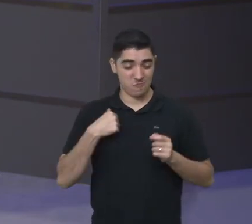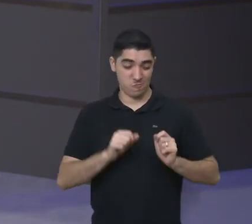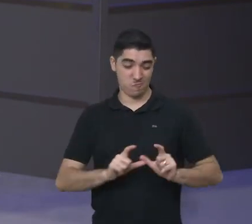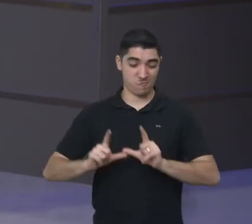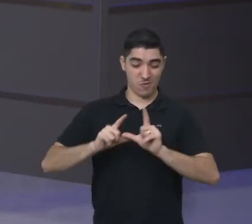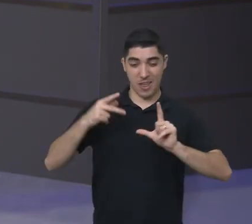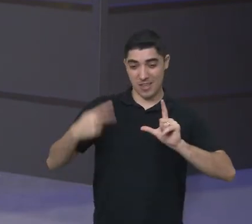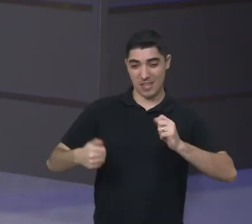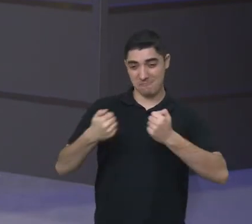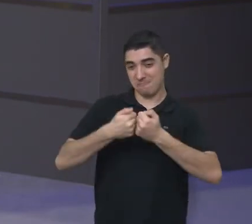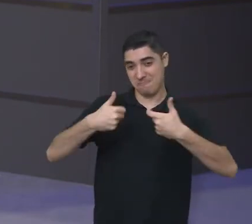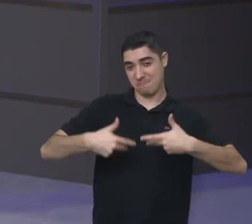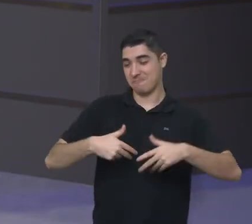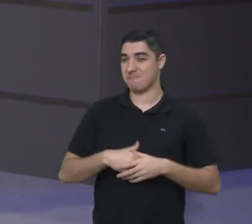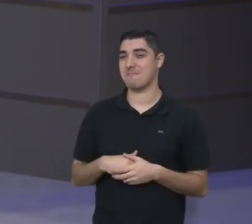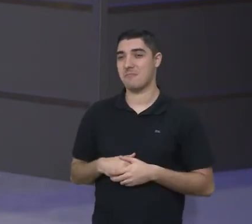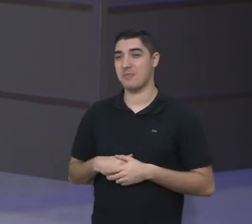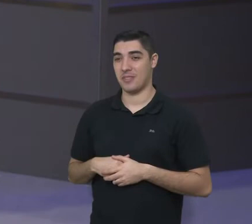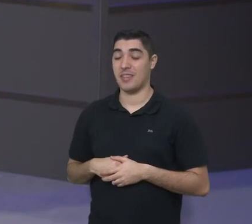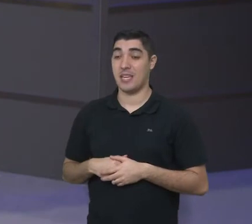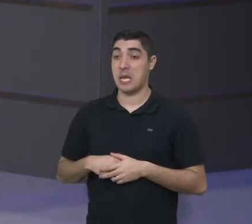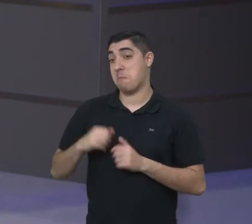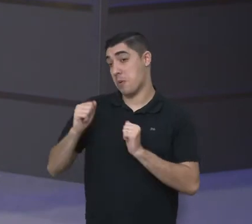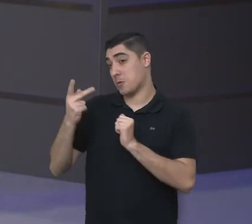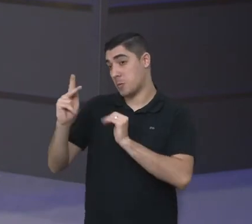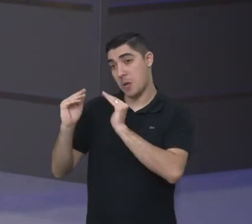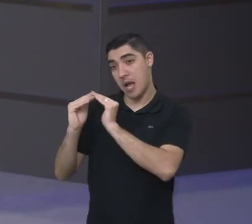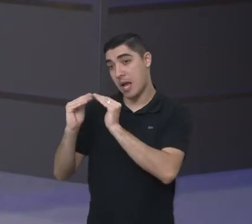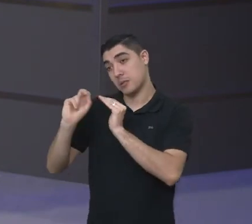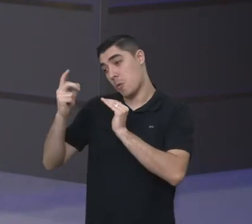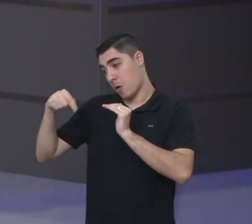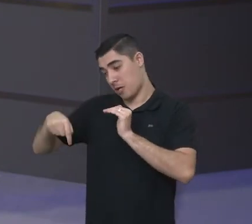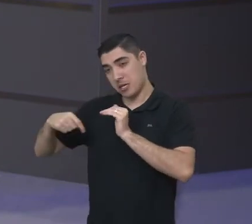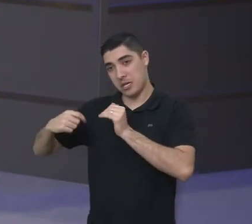mundo ver. na tua casa ou aqui.